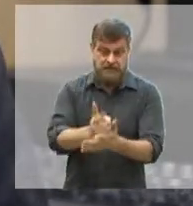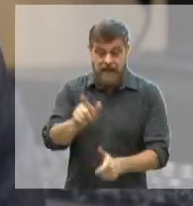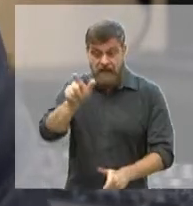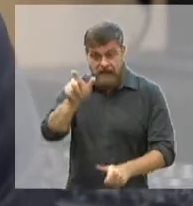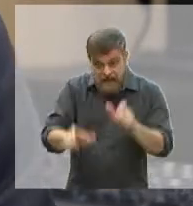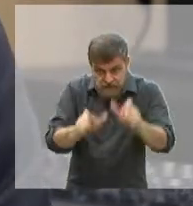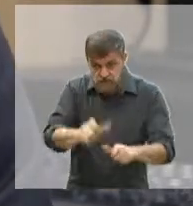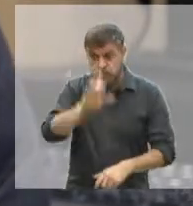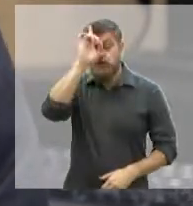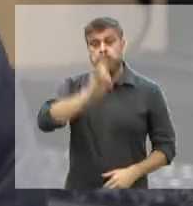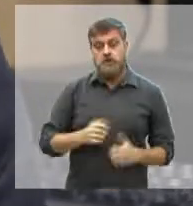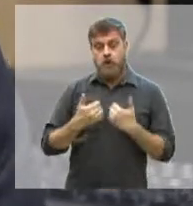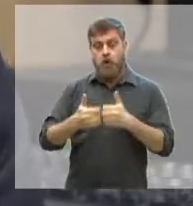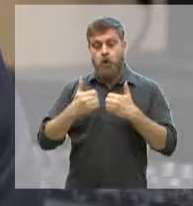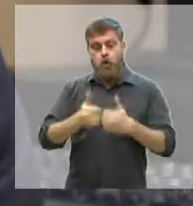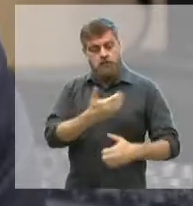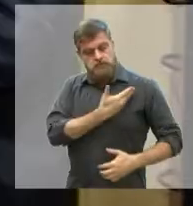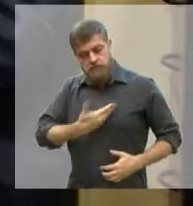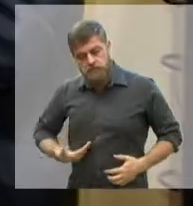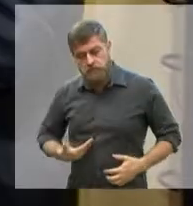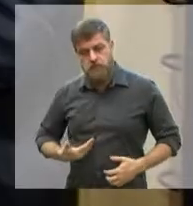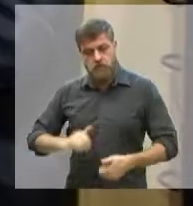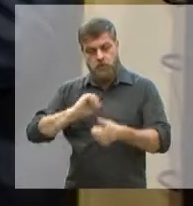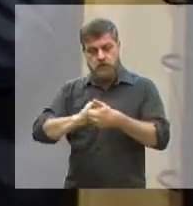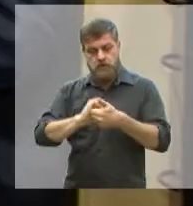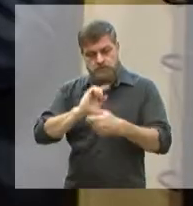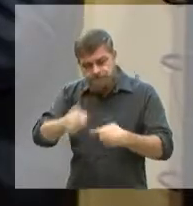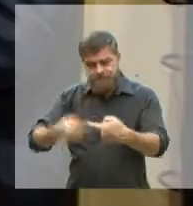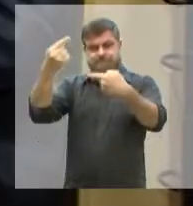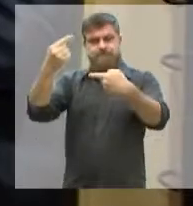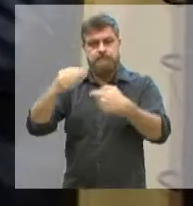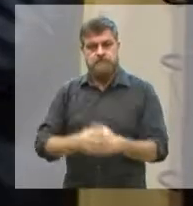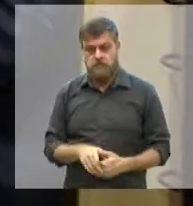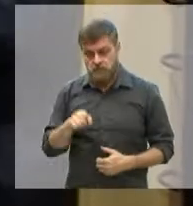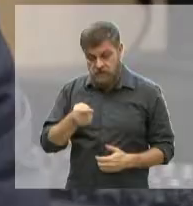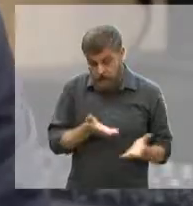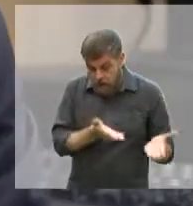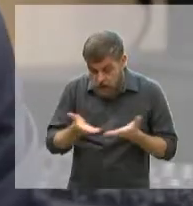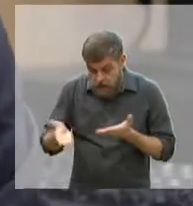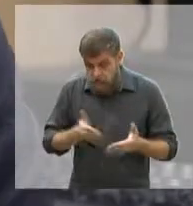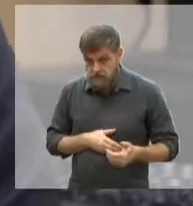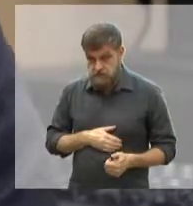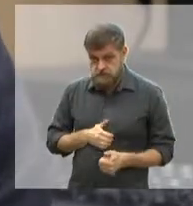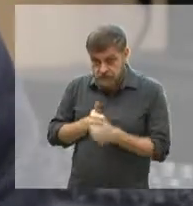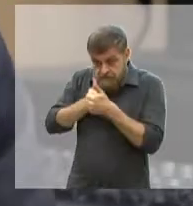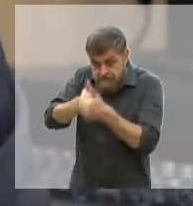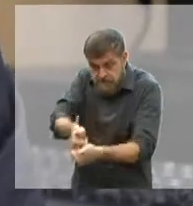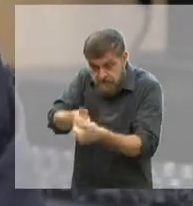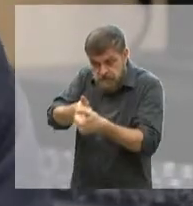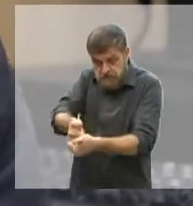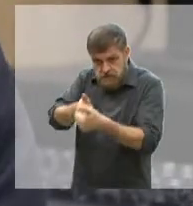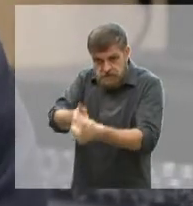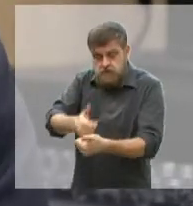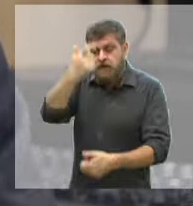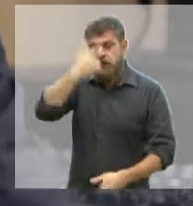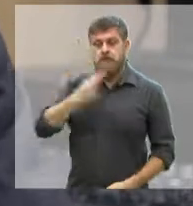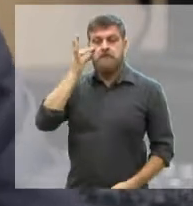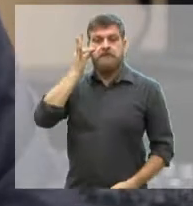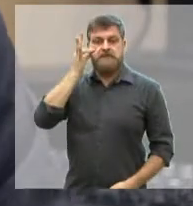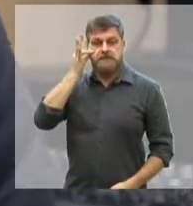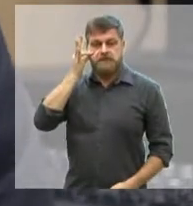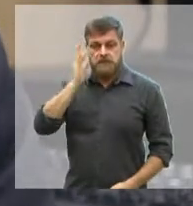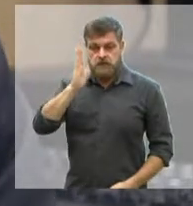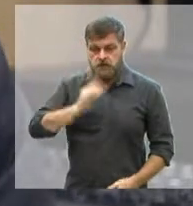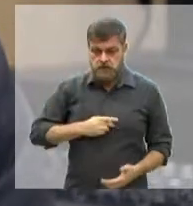têm direito a transporte público de melhor qualidade. Essa licitação, por exemplo, o senhor vai acompanhar de perto? Já estou acompanhando, ela está nesse momento, acaba